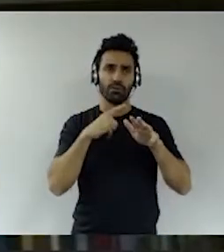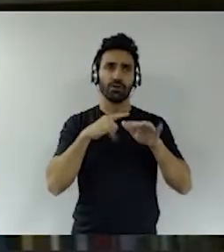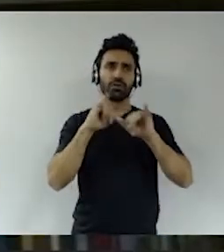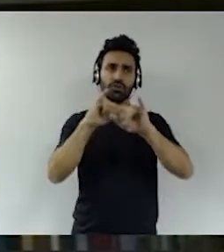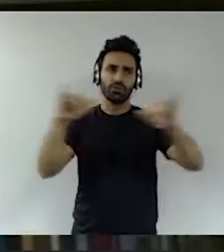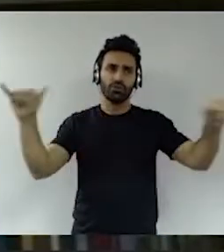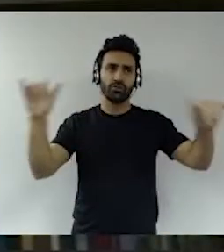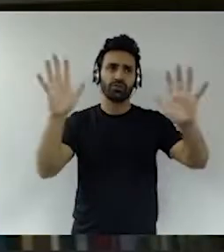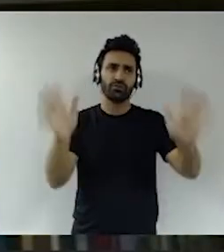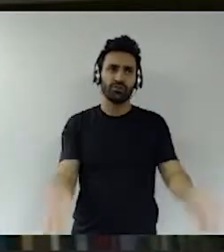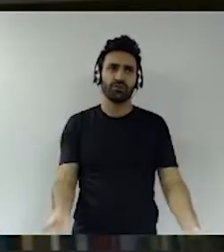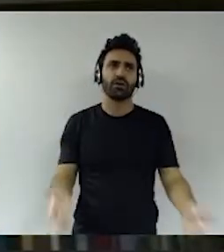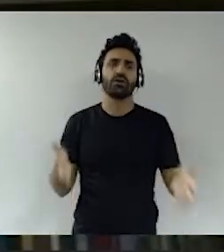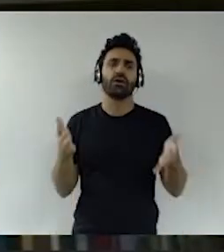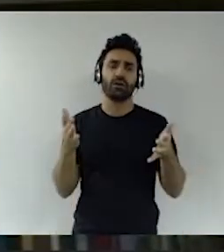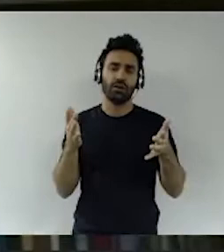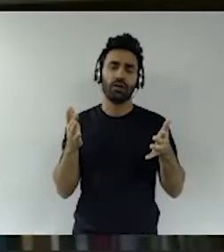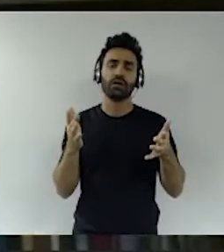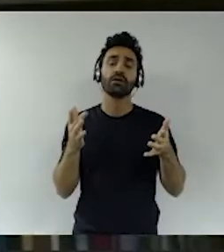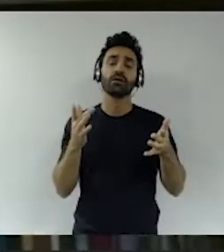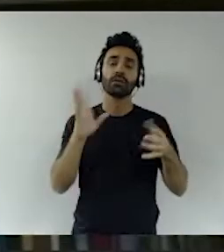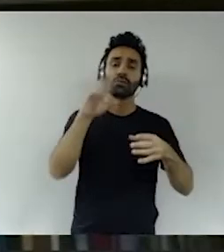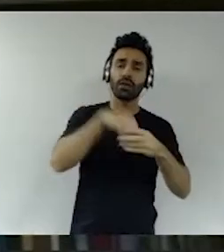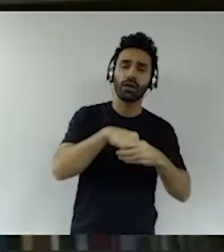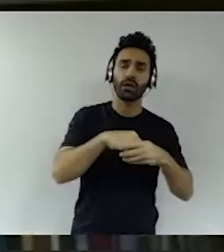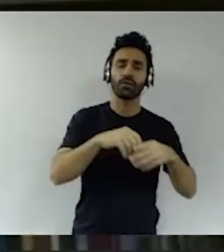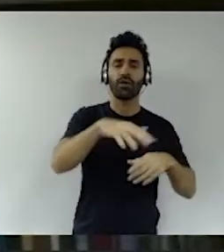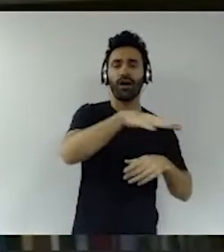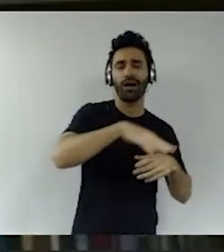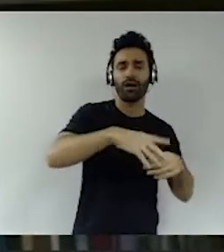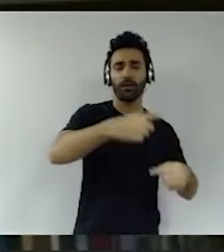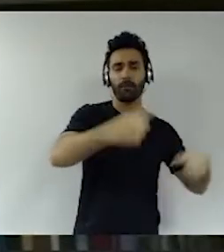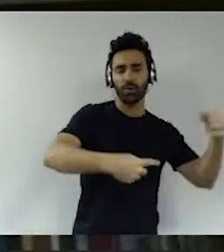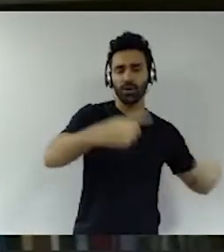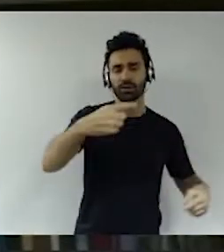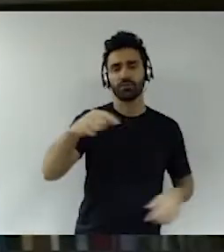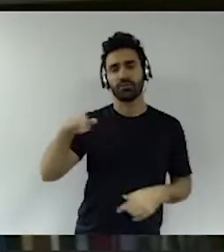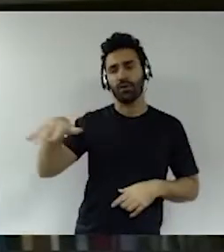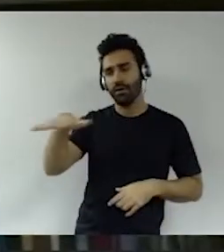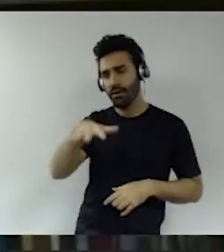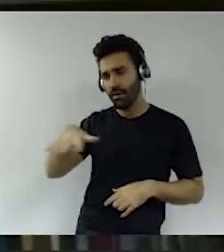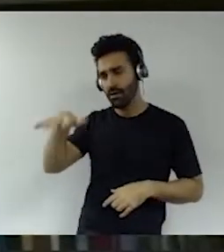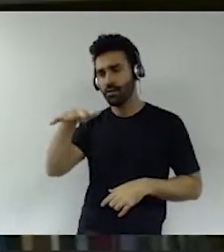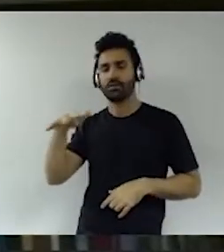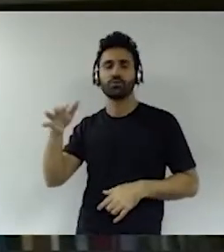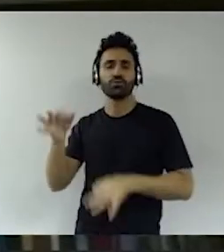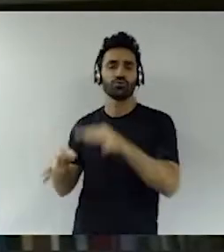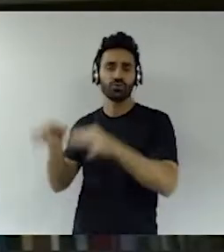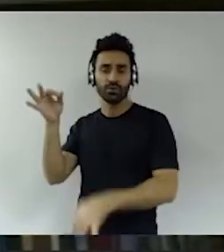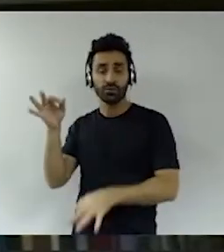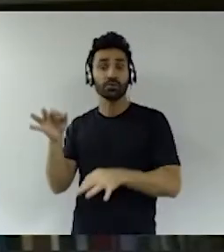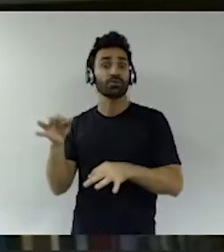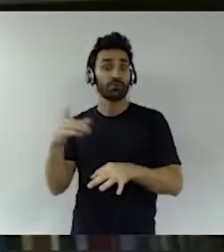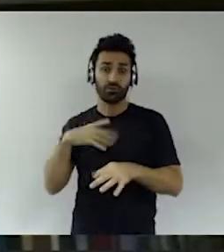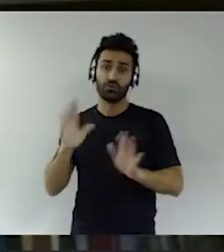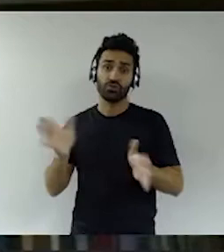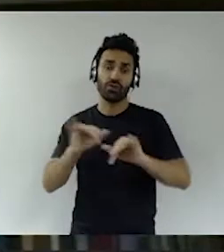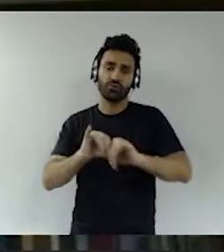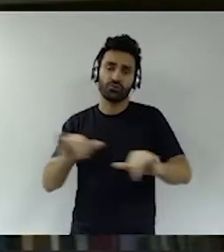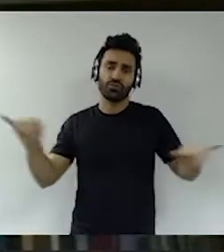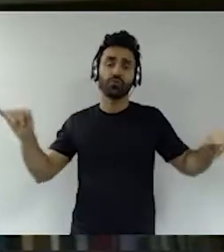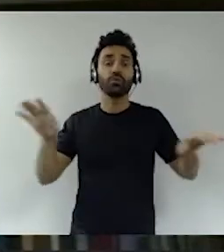pela mídia, nos meios jurídicos, nos meios políticos e, surpreendentemente, até mesmo nos meios entre